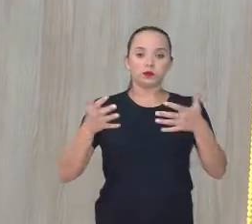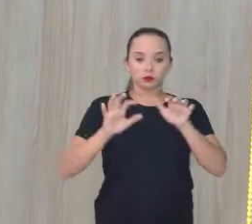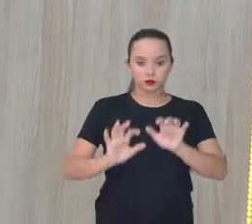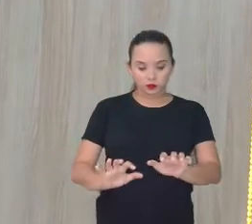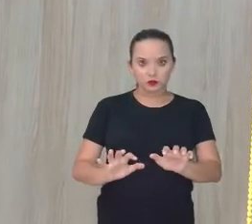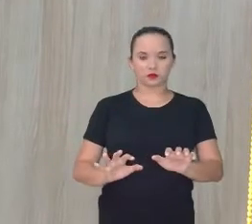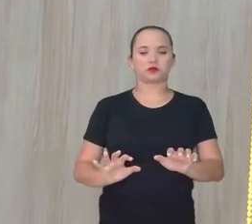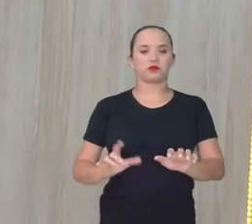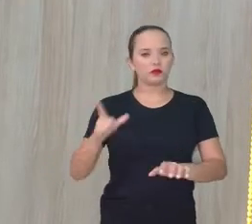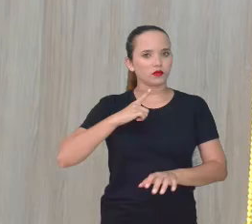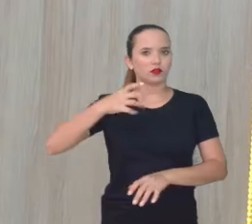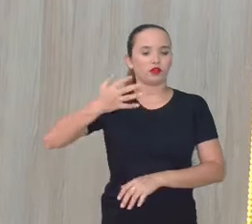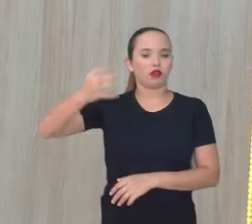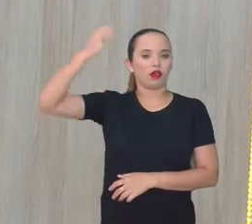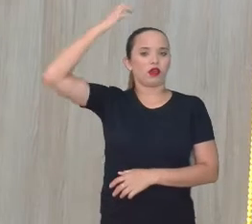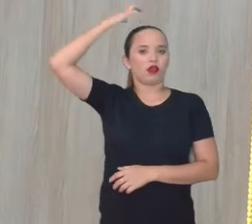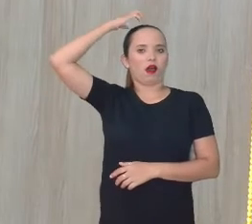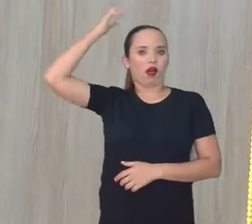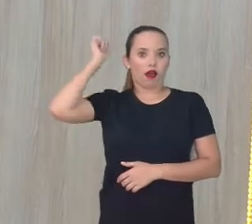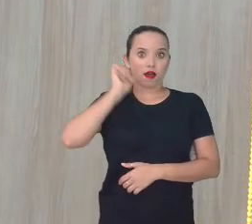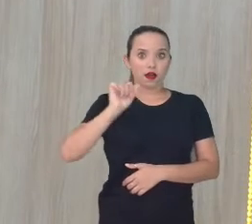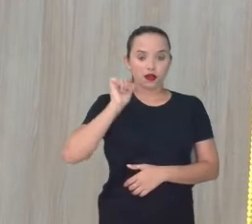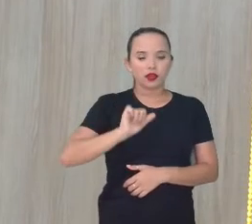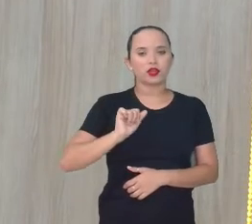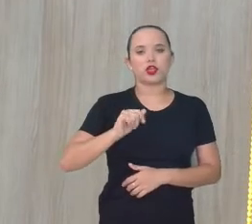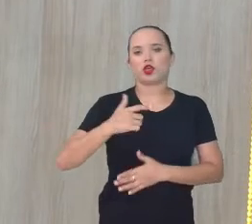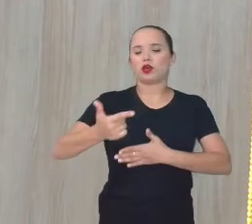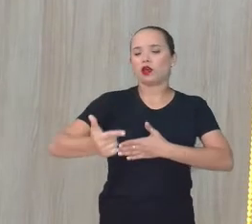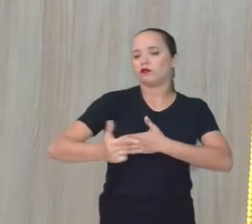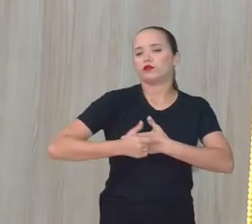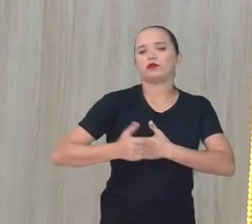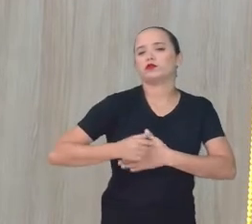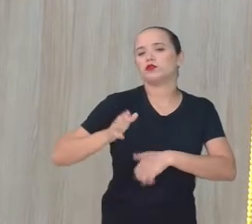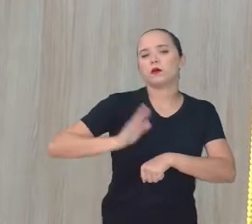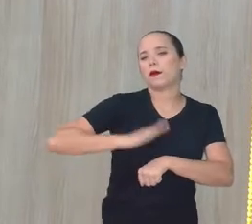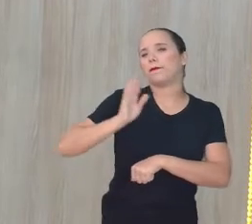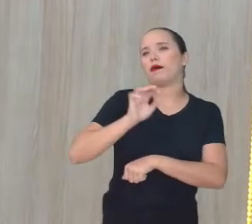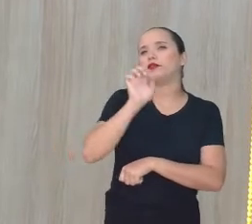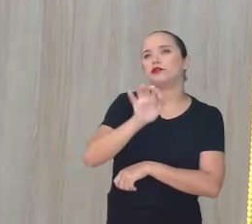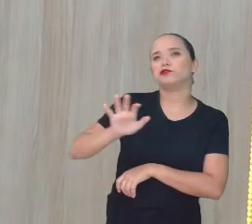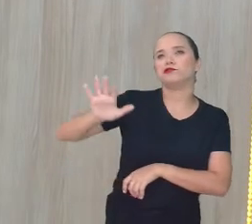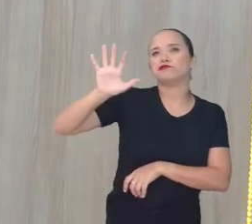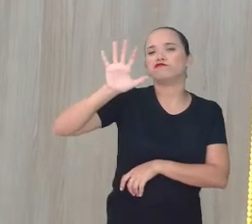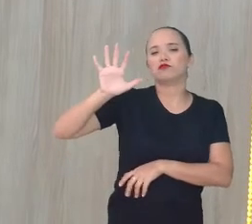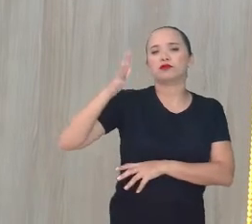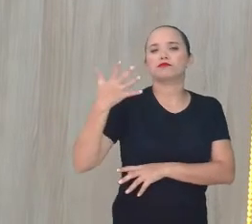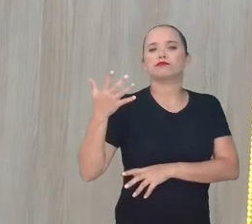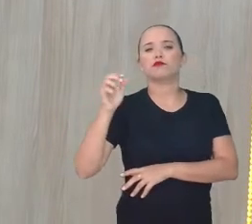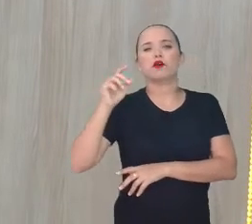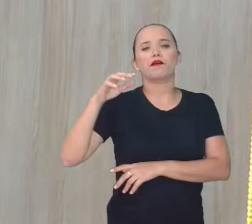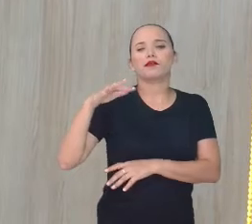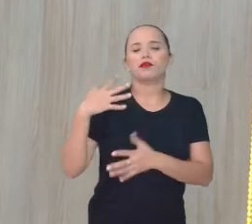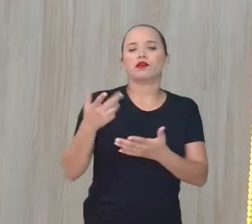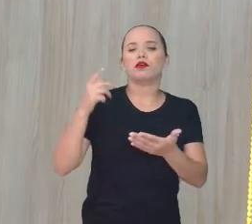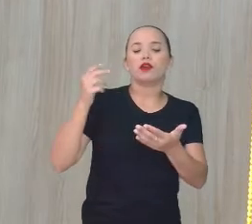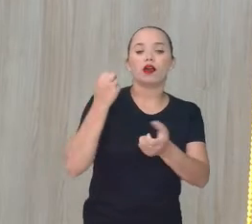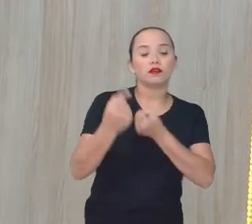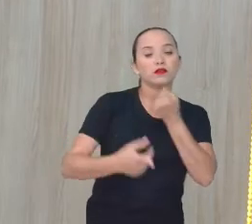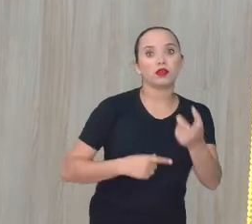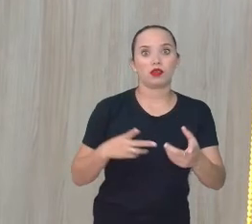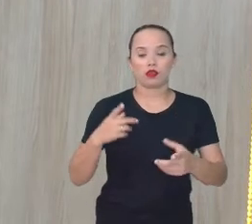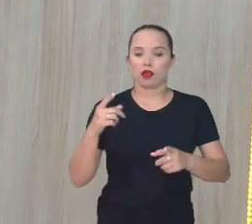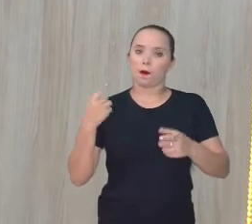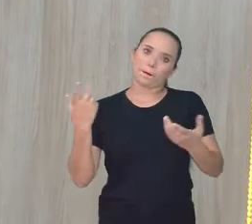tem a rainha, né, que é mais atuando de forma mais figurativa em determinadas situações, embora aqui na